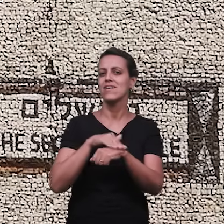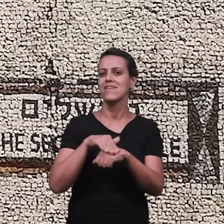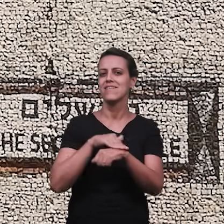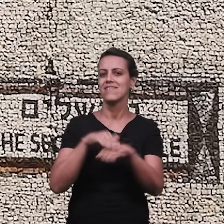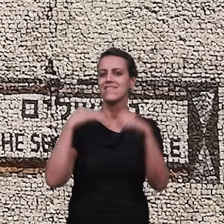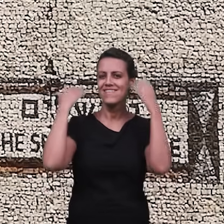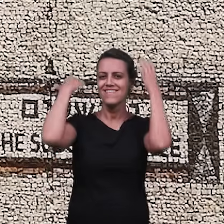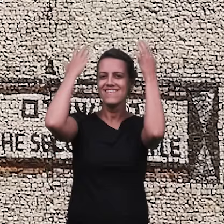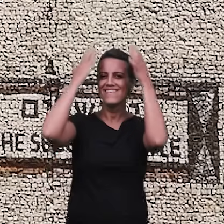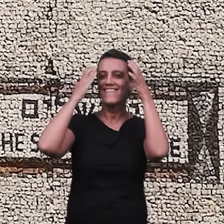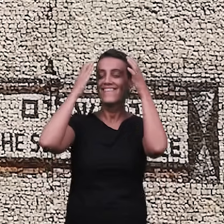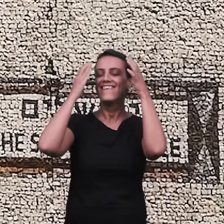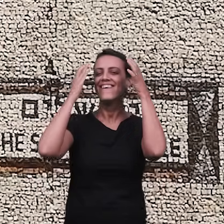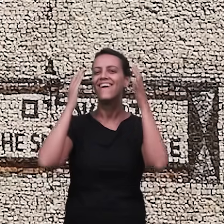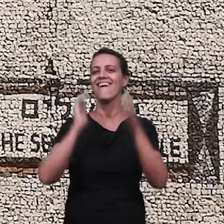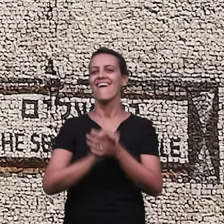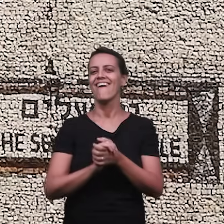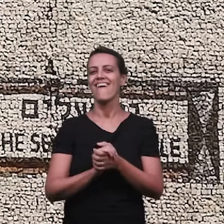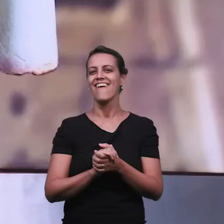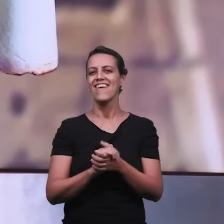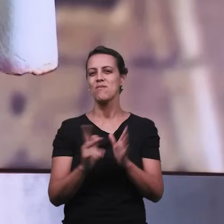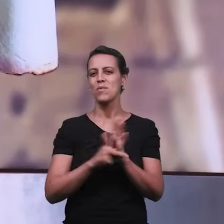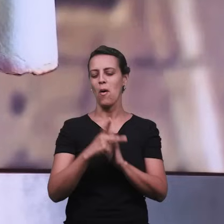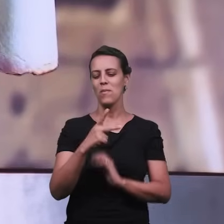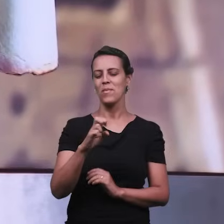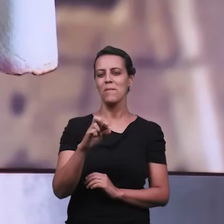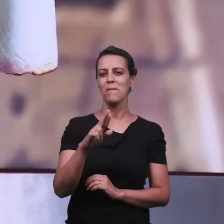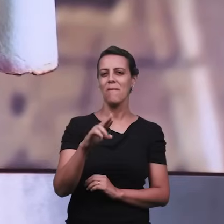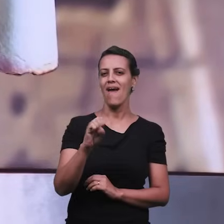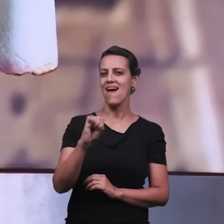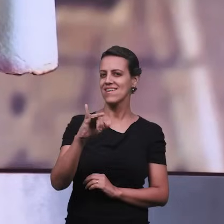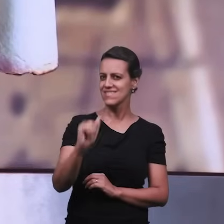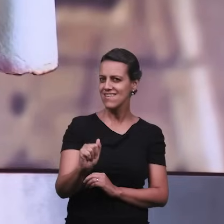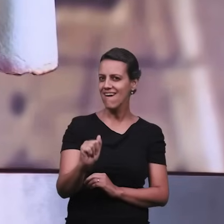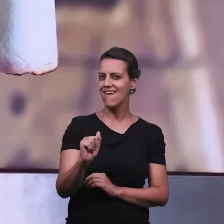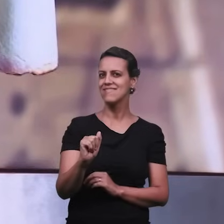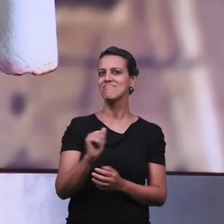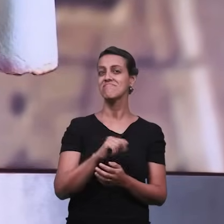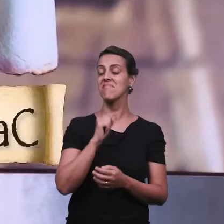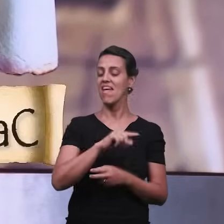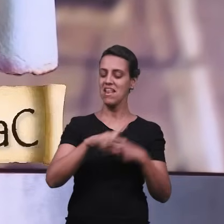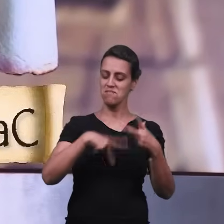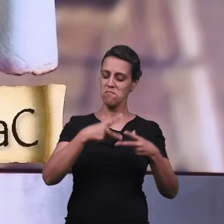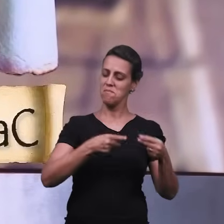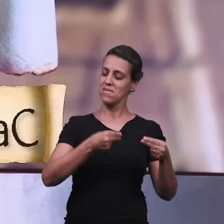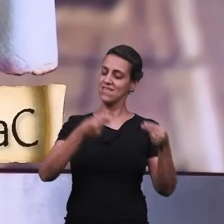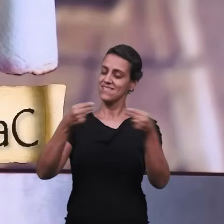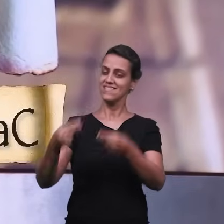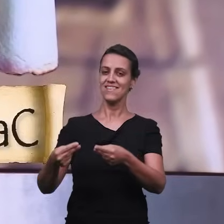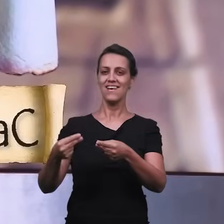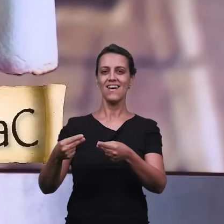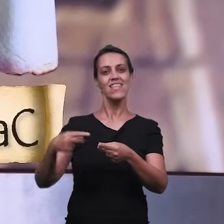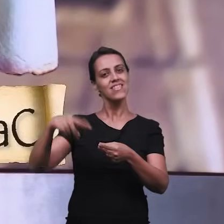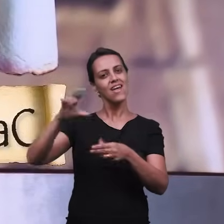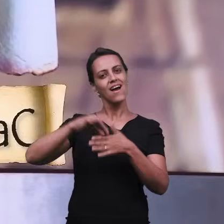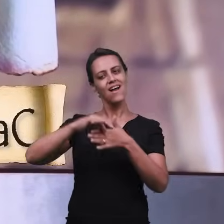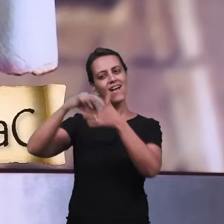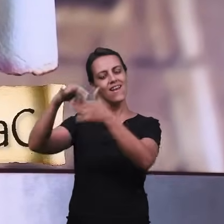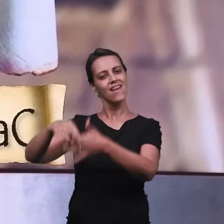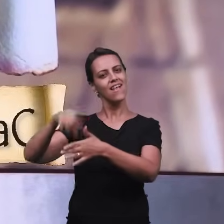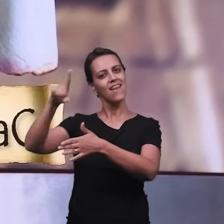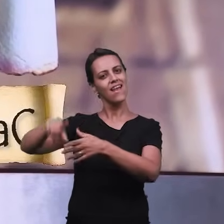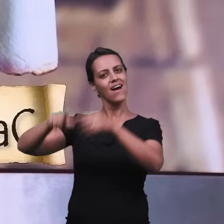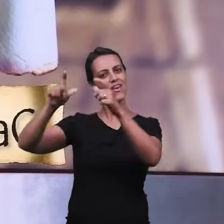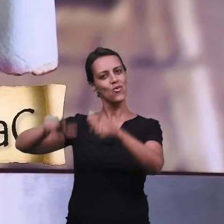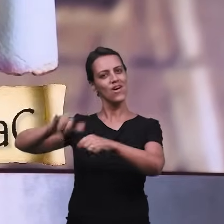Artaxerxes, e esse bom rei deu-lhes muitos presentes para levar para Jerusalém.